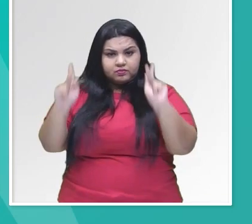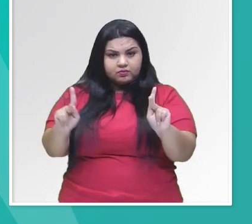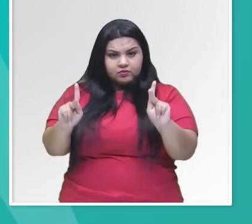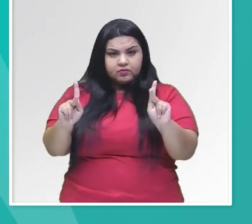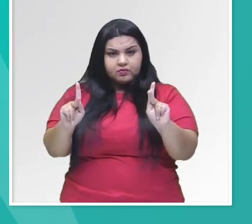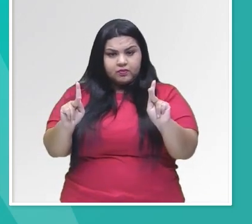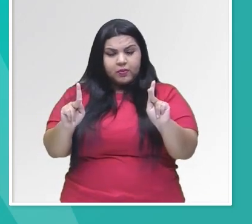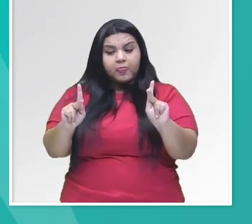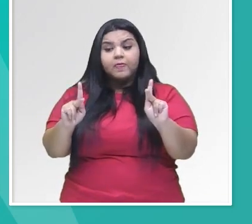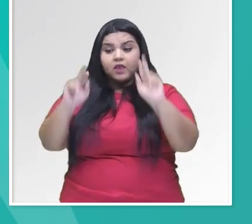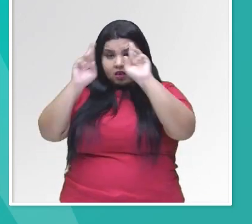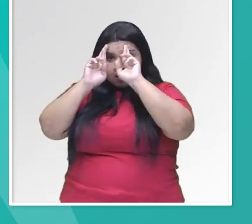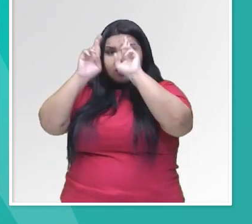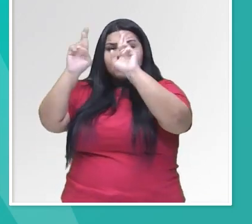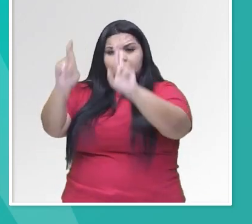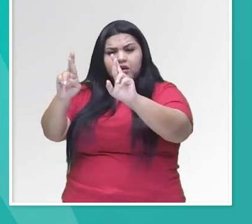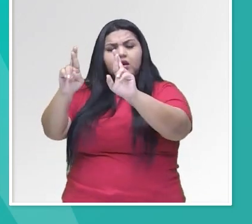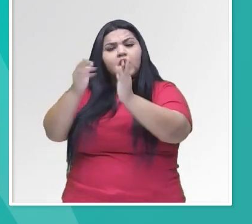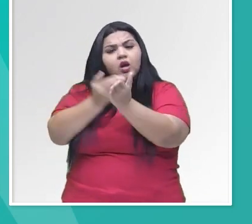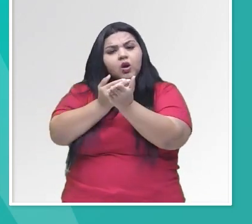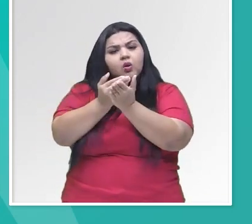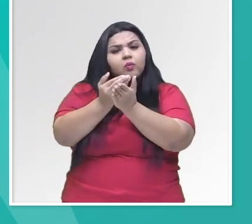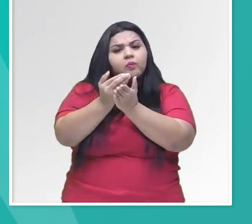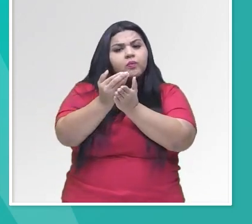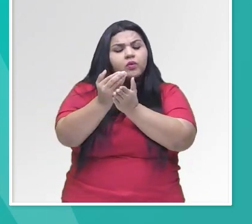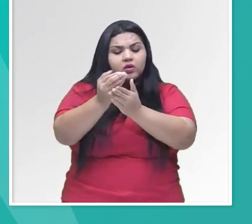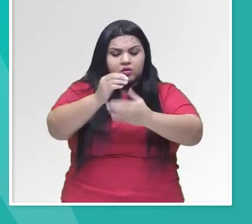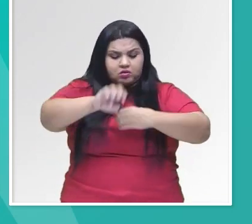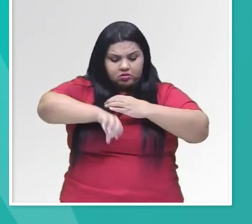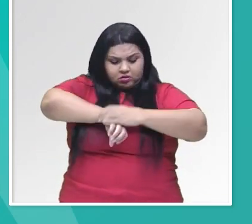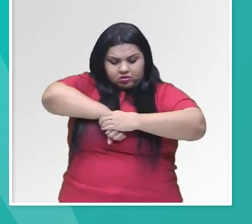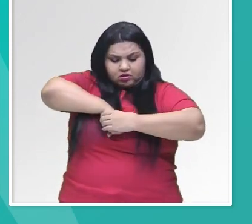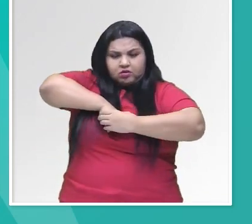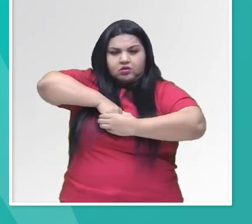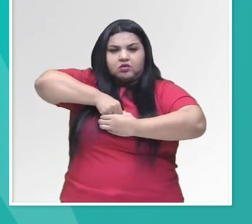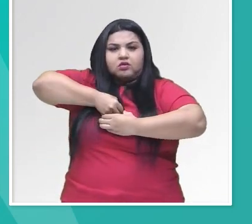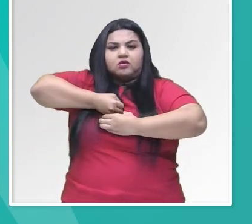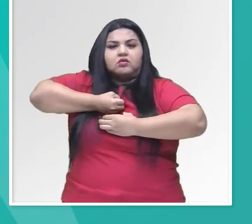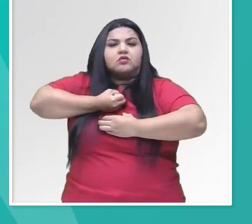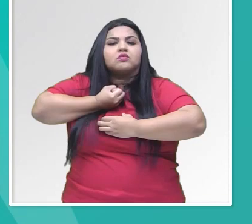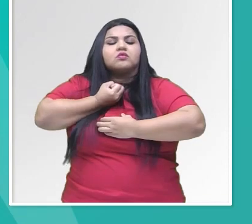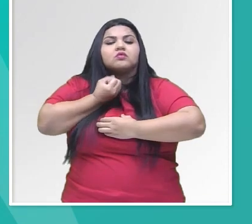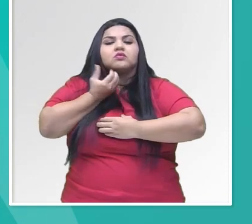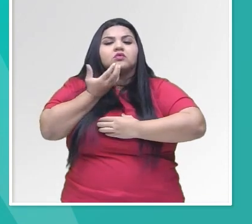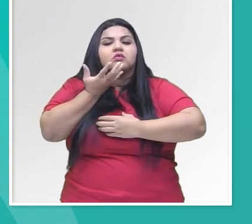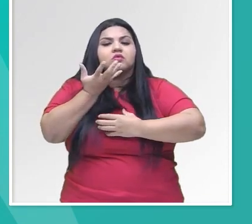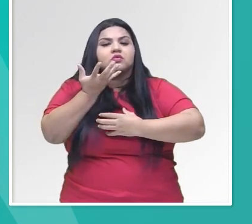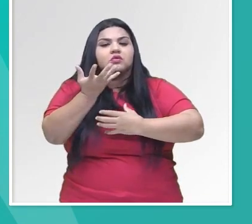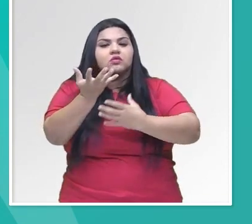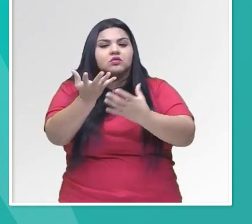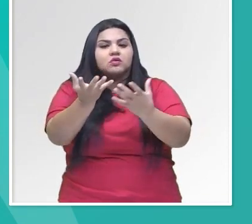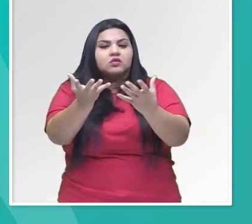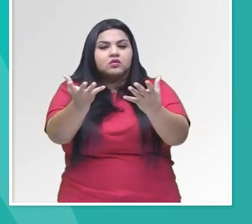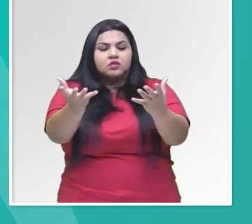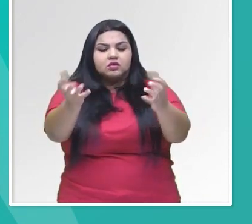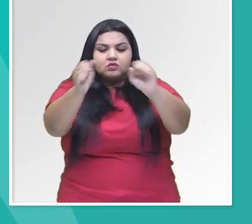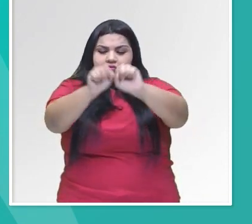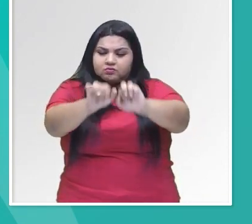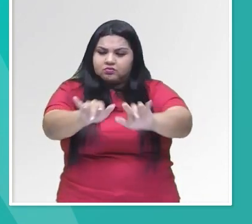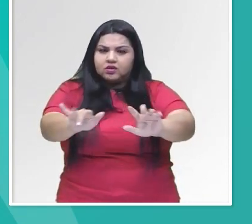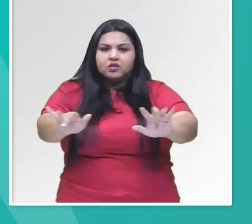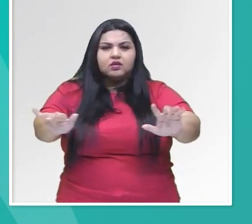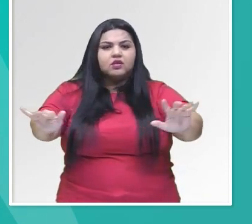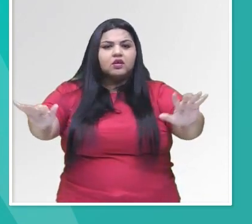Esse respeito, ele começa aqui, dentro de nós, internalizado, e ele se